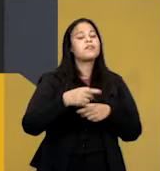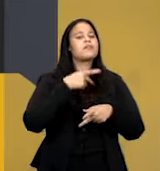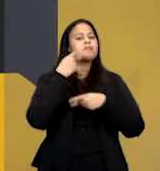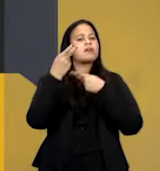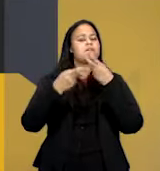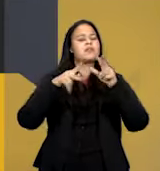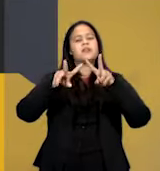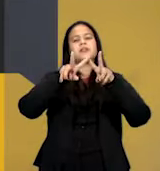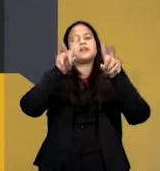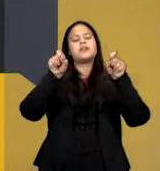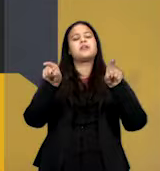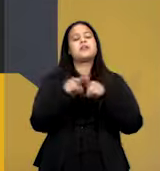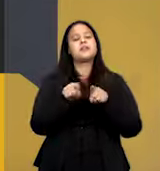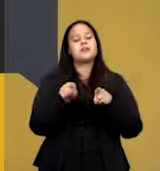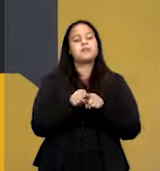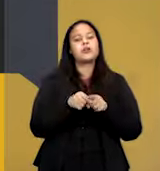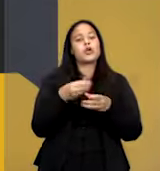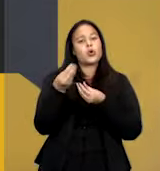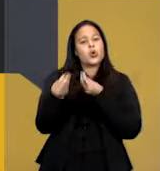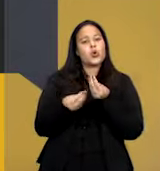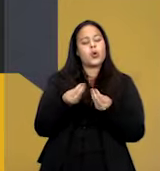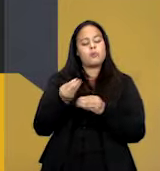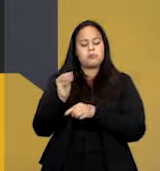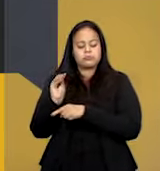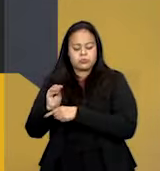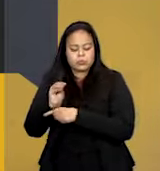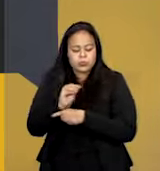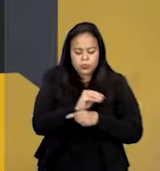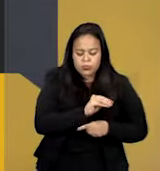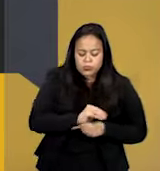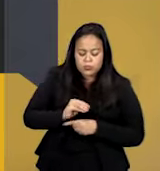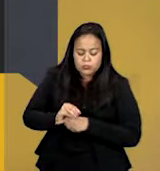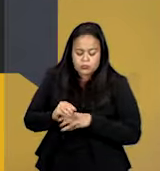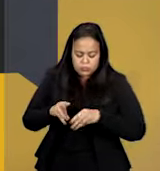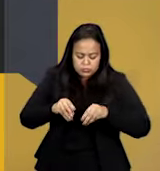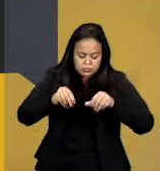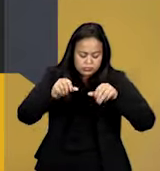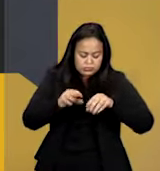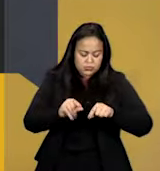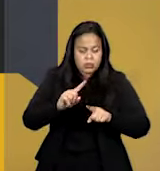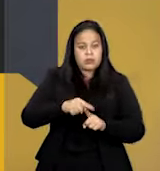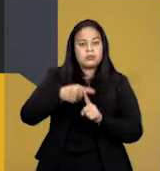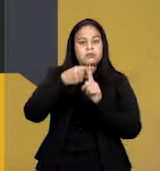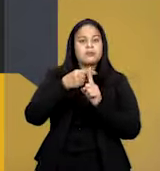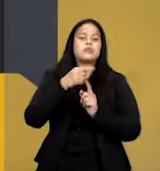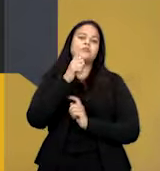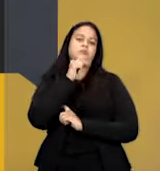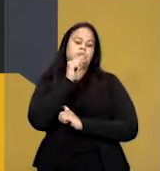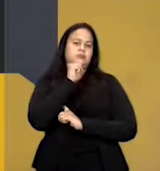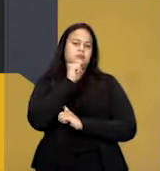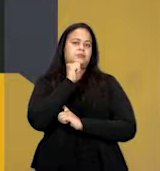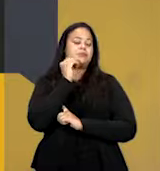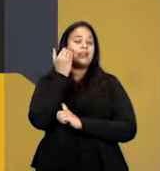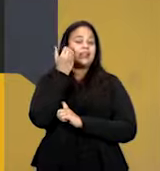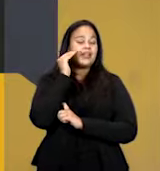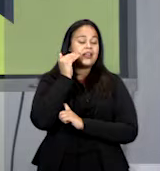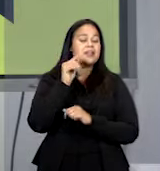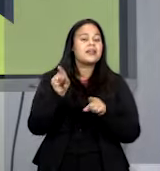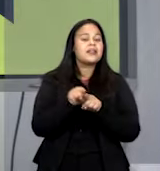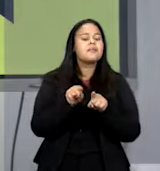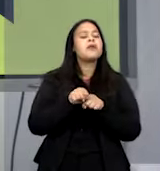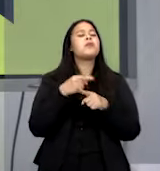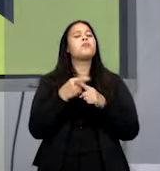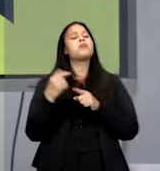medidas para conservar o solo e a água. Nós vamos entender por que